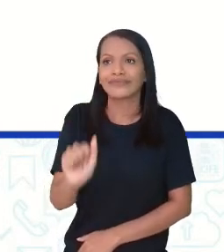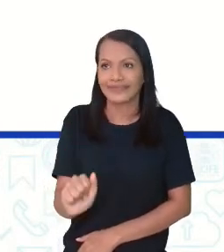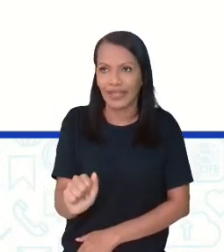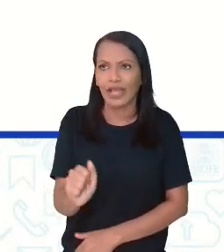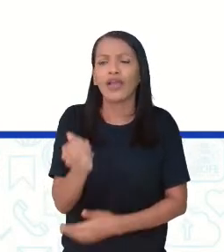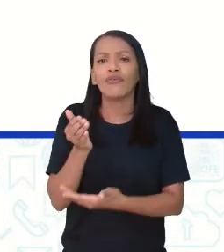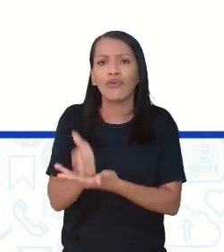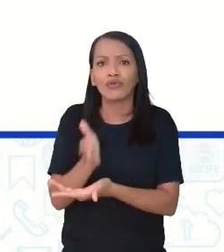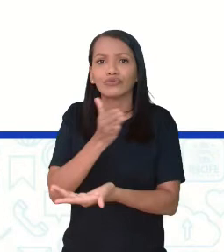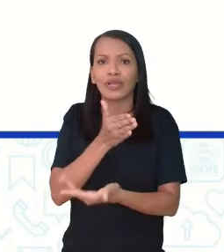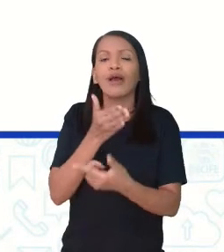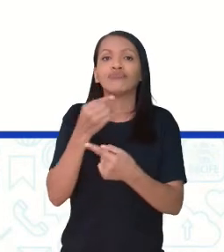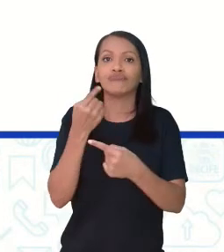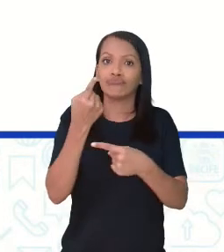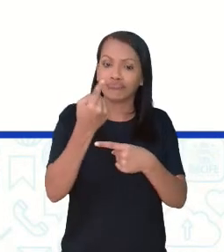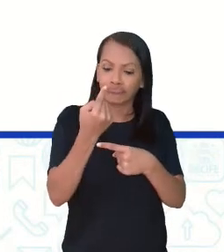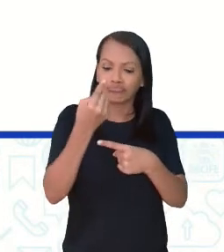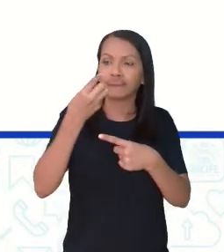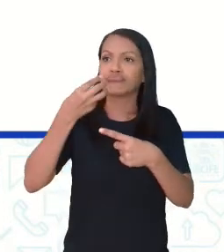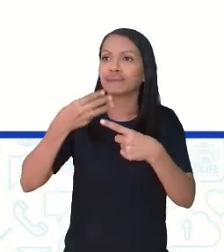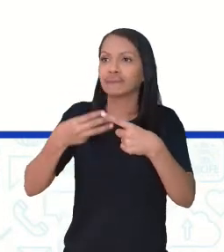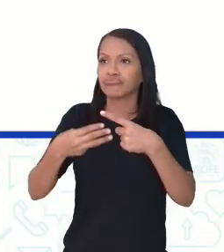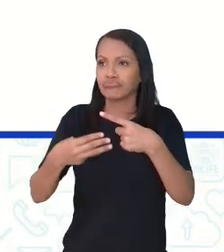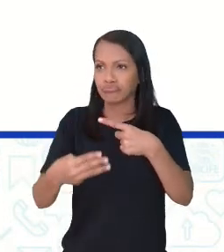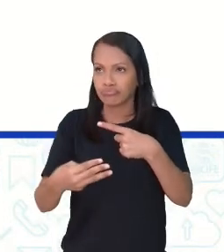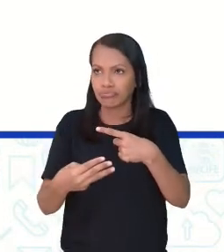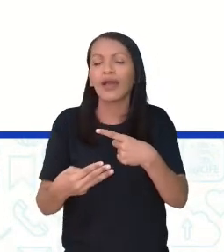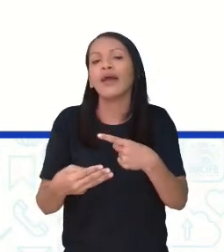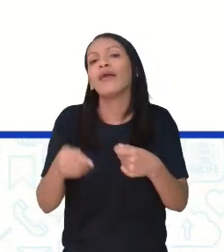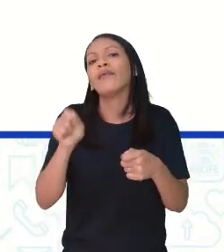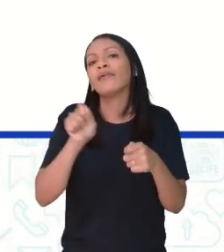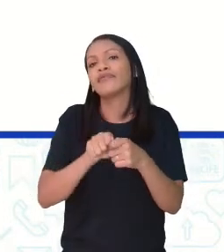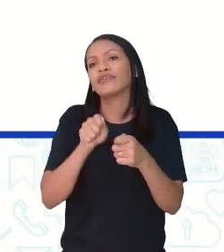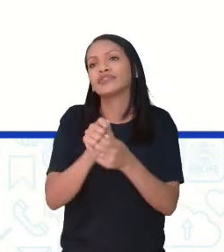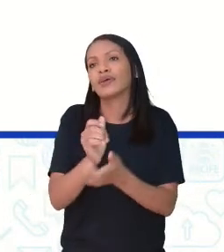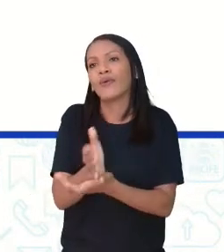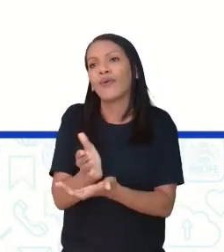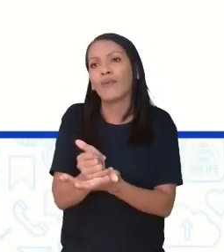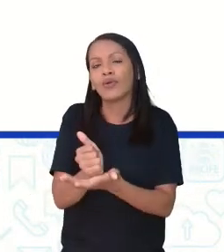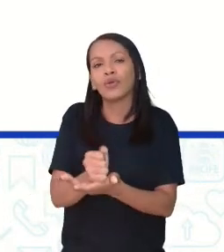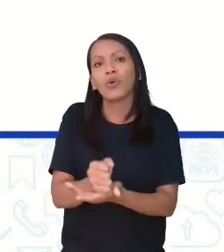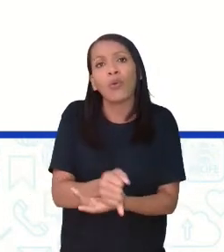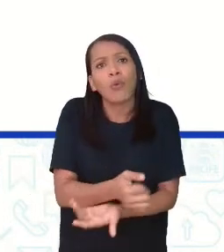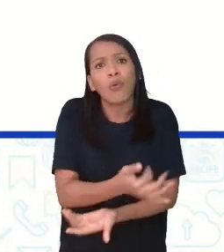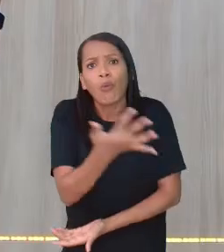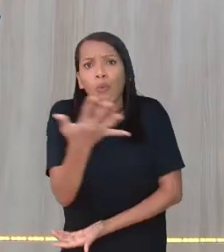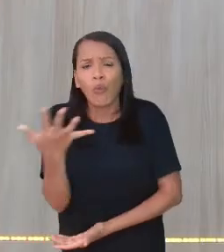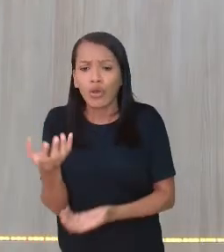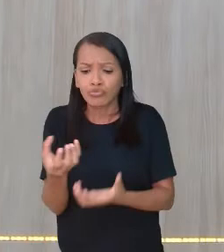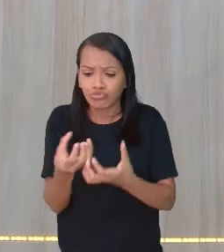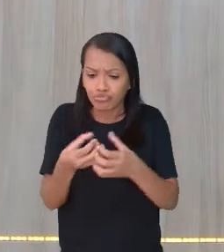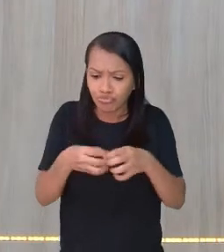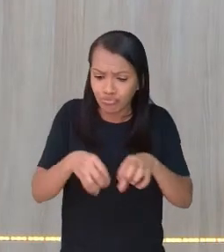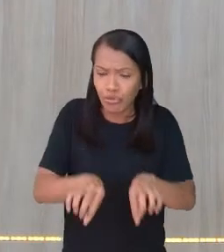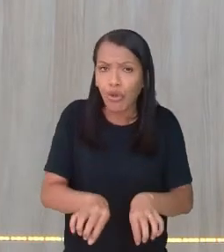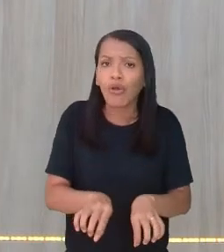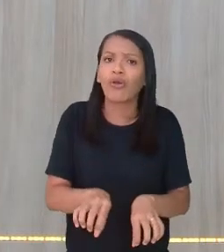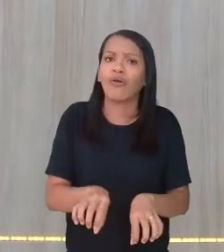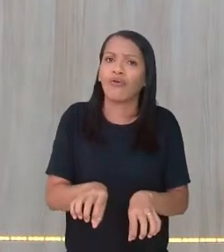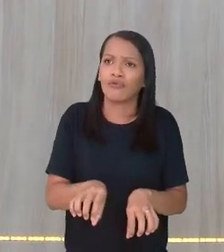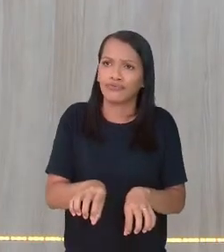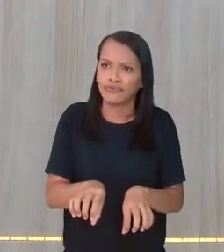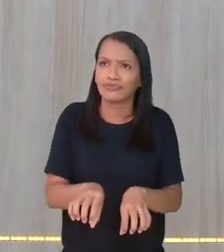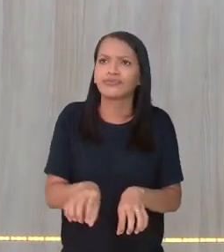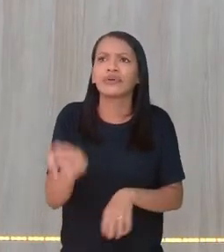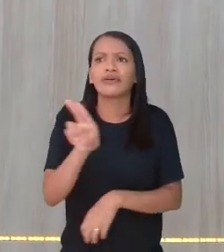ela vai usar? Então, primeiro aí a gente tem que entender a ideia aí de 1/2, né? Então, a gente vê aí